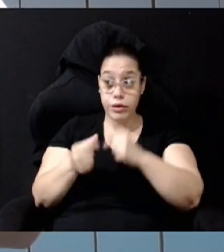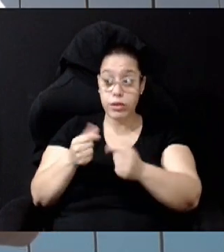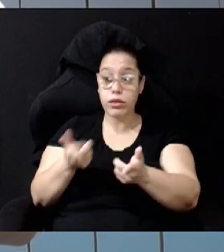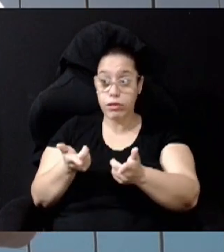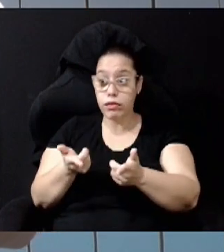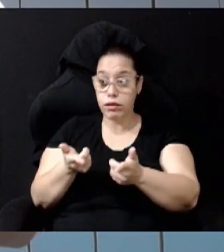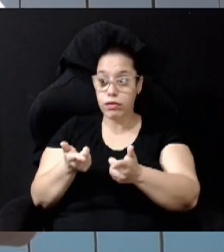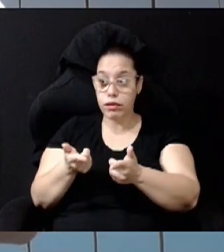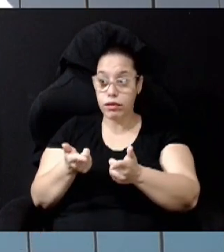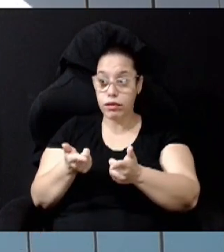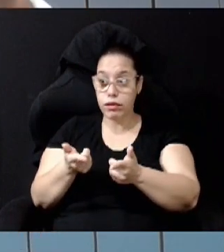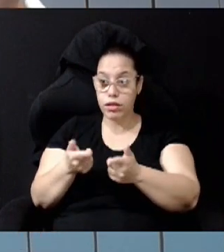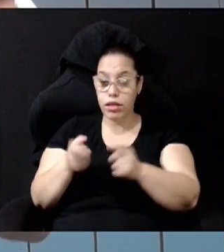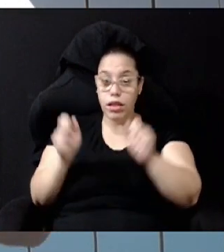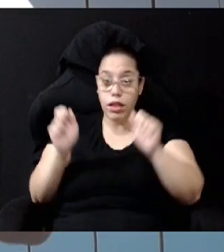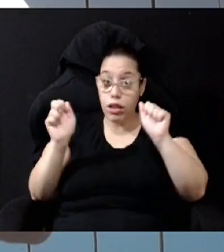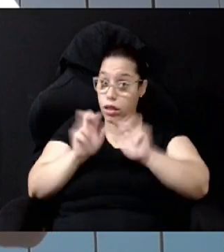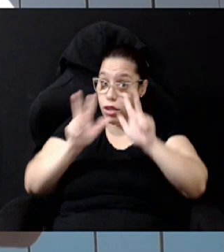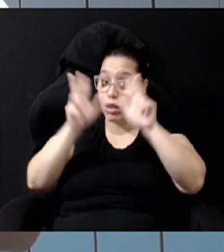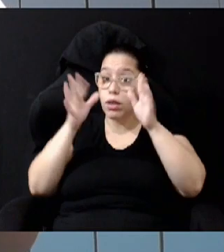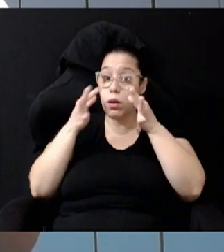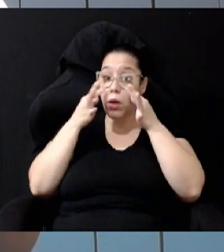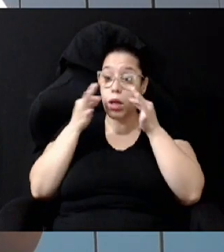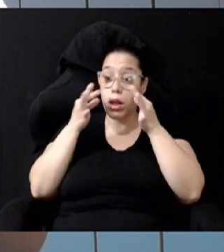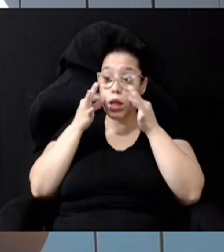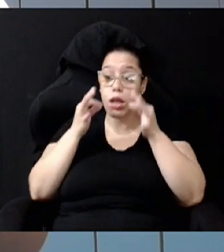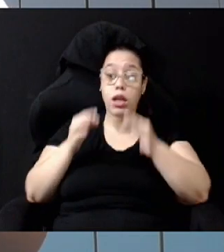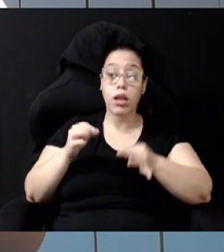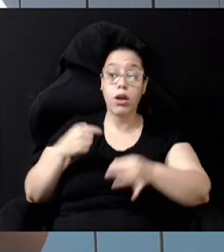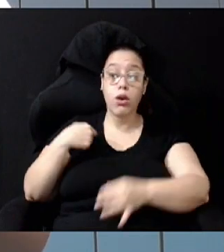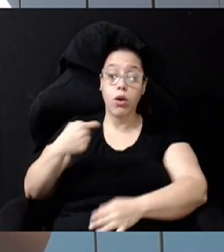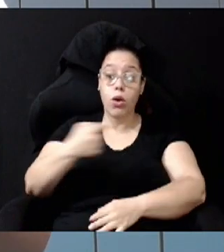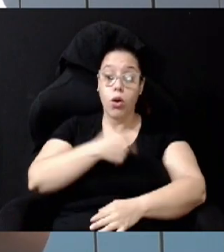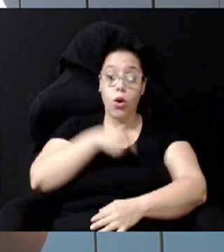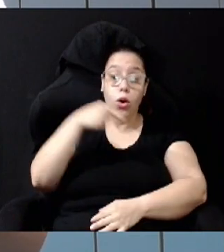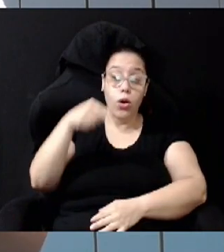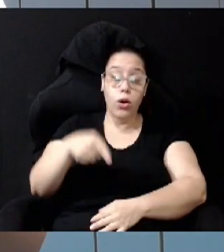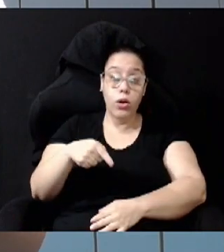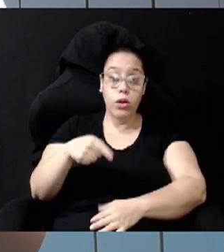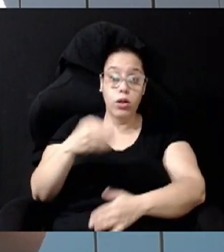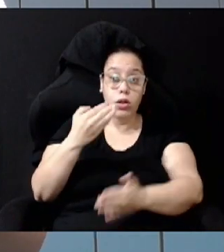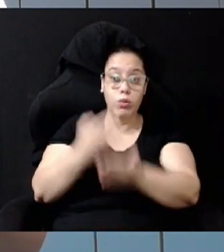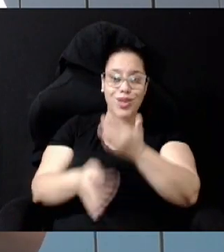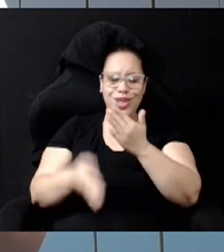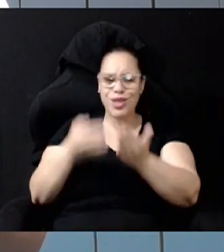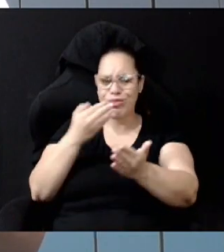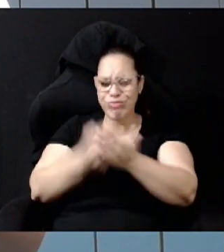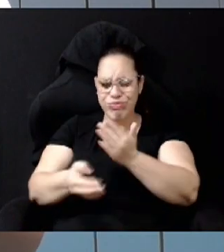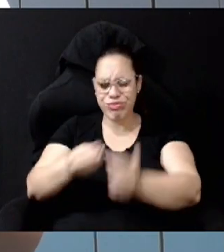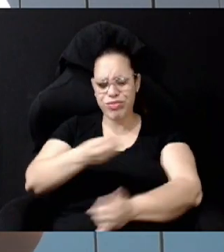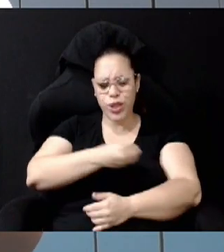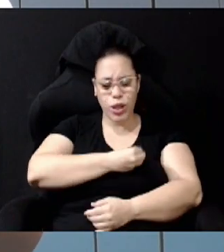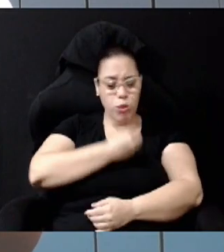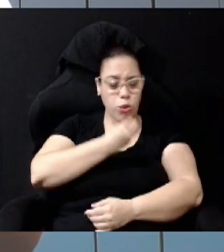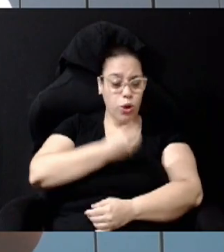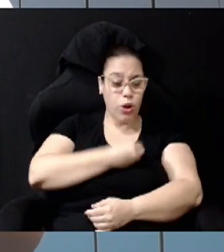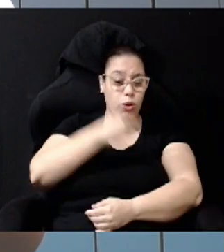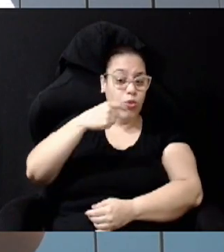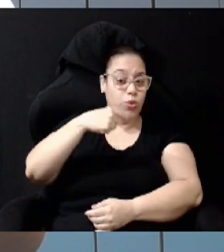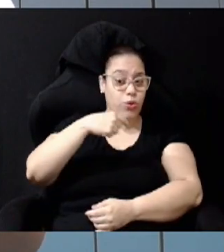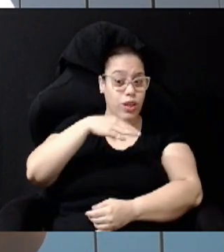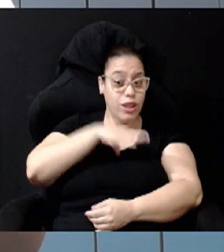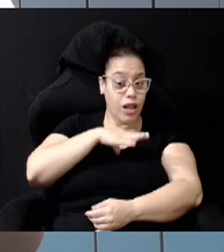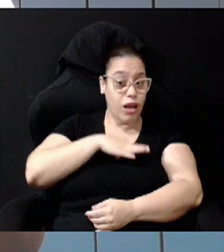a atenção dos senhores telespectadores, todos nós aqui, nós perdemos vida na nossa cidade em função